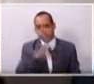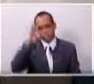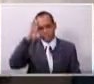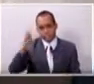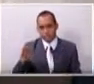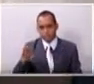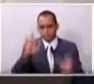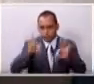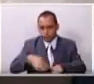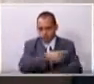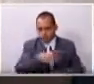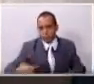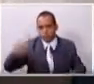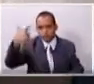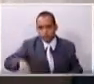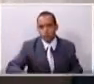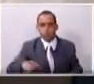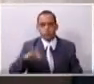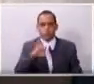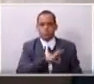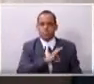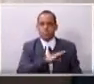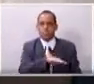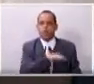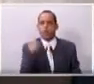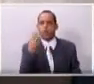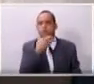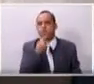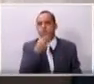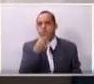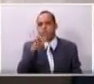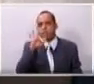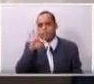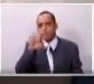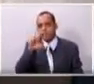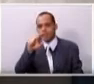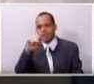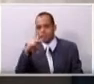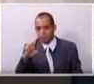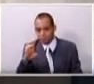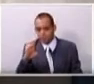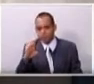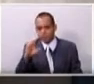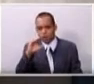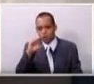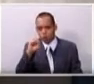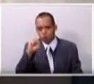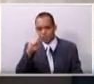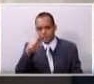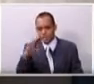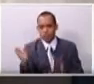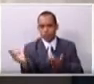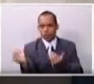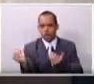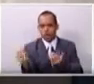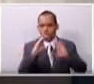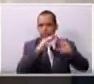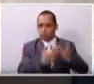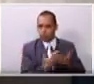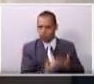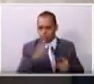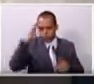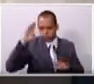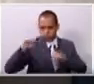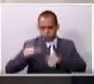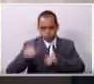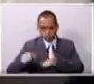de semana nós perdemos mais um policial militar, o soldado Felipe de Oliveira Cocielo, um jovem, estava na escola de soldados